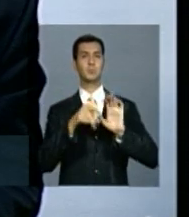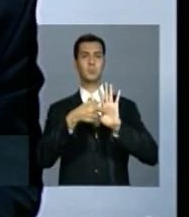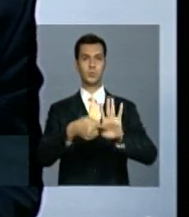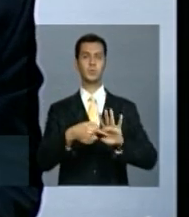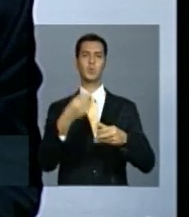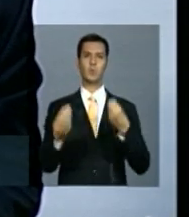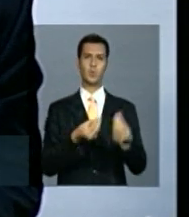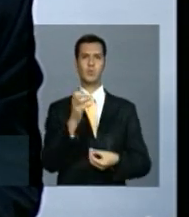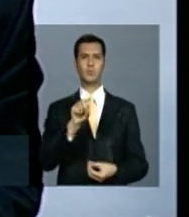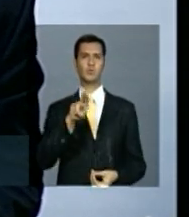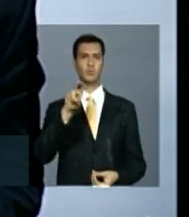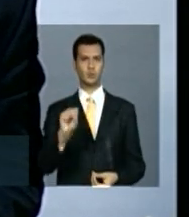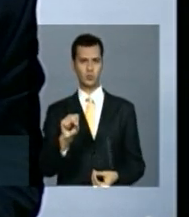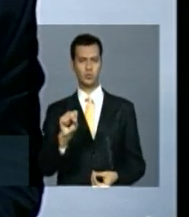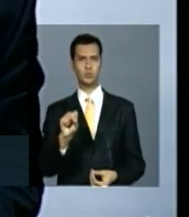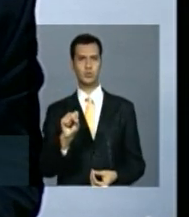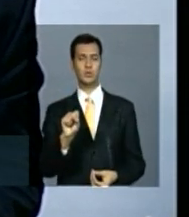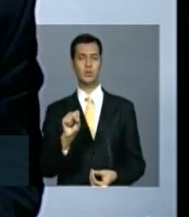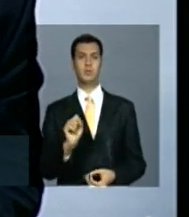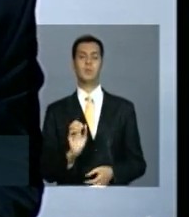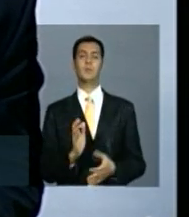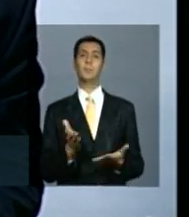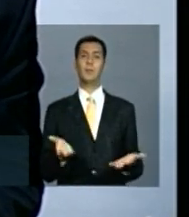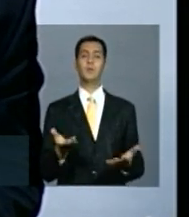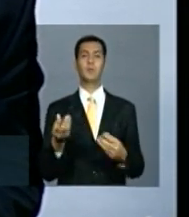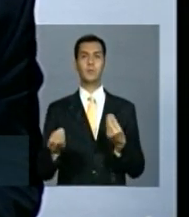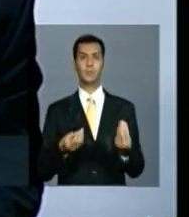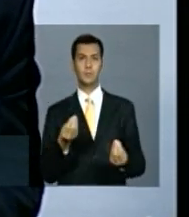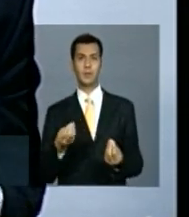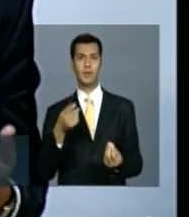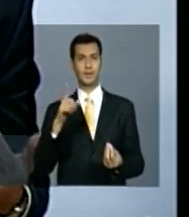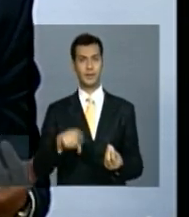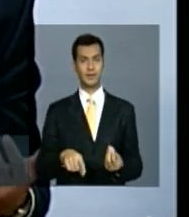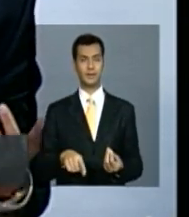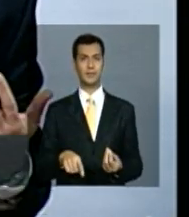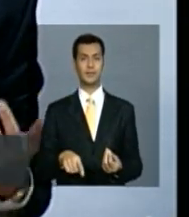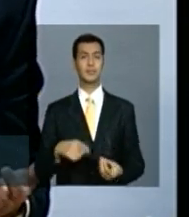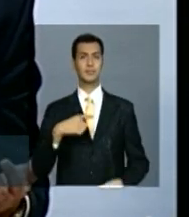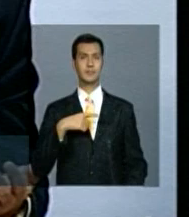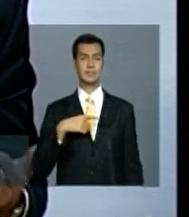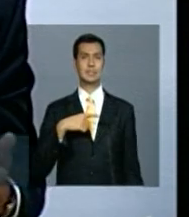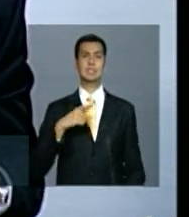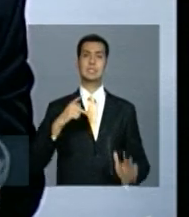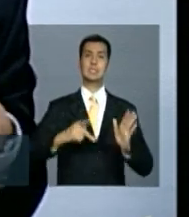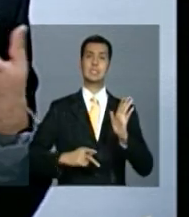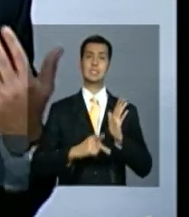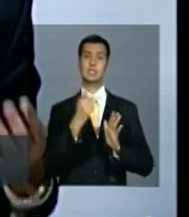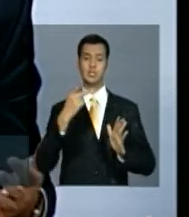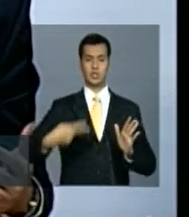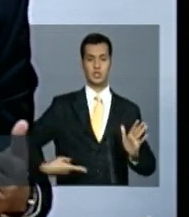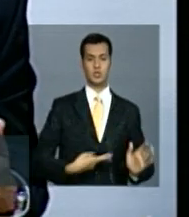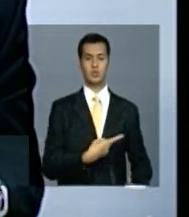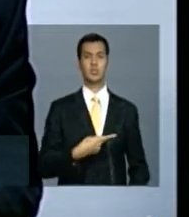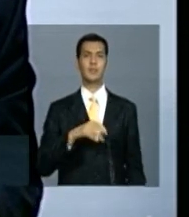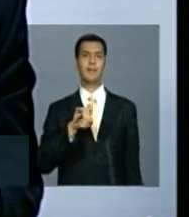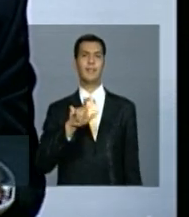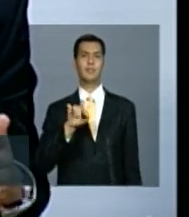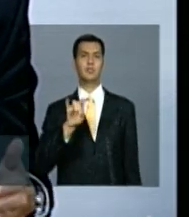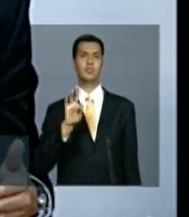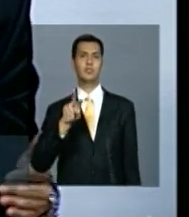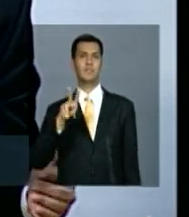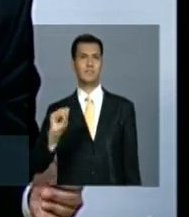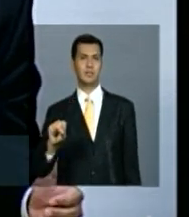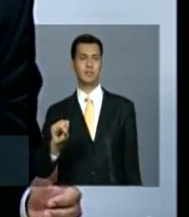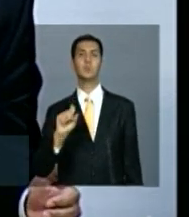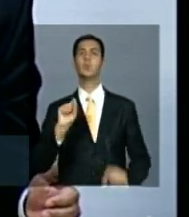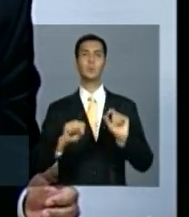SUS para dar conta dessa população é um aumento expressivo do que nós chamamos de cirurgias eletivas que são as cirurgias eletivas são as cirurgias não